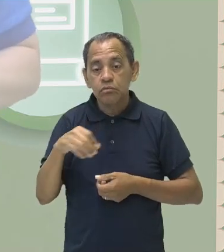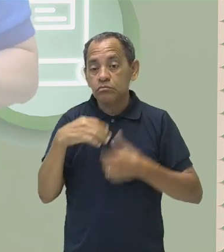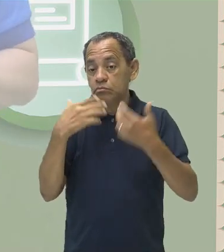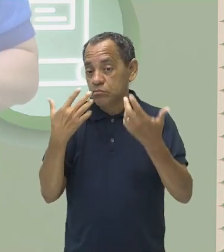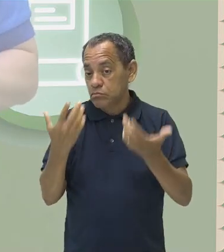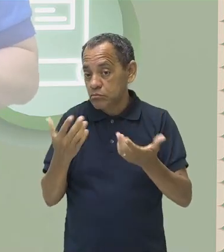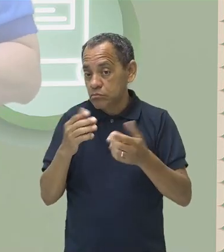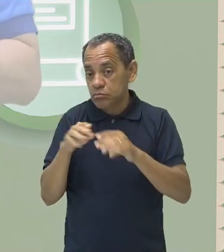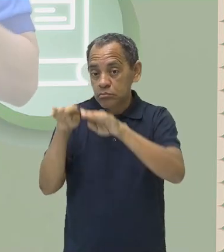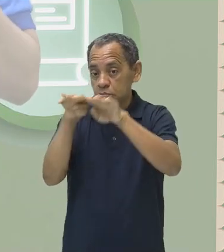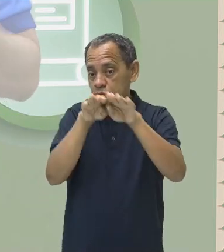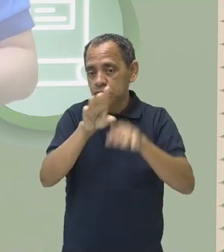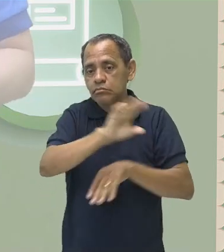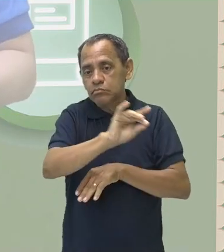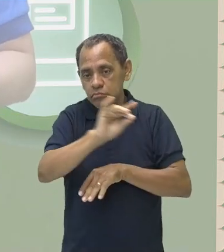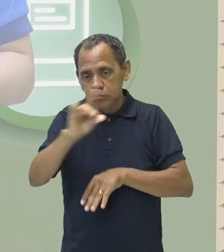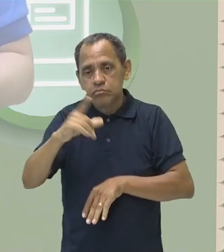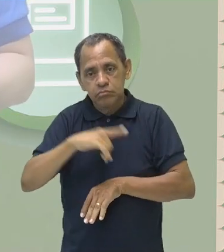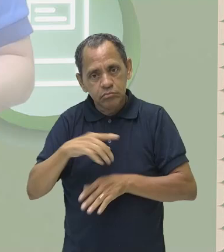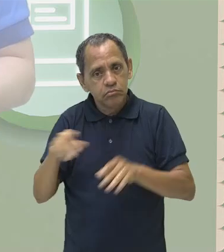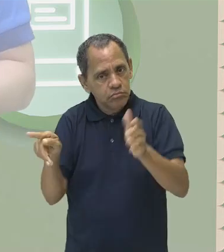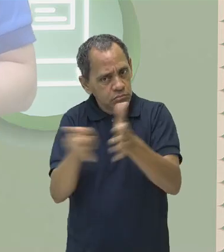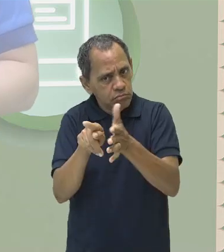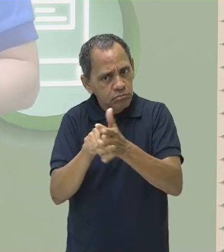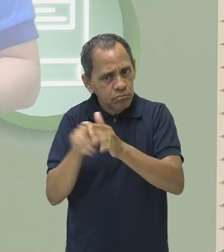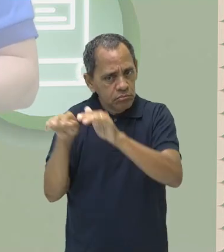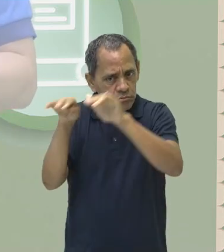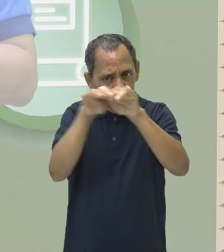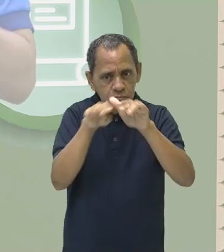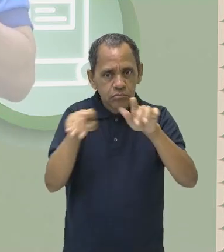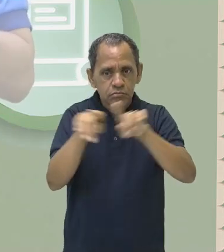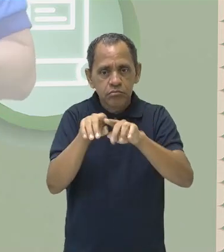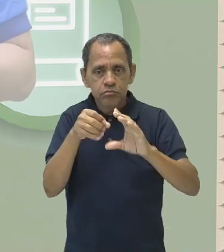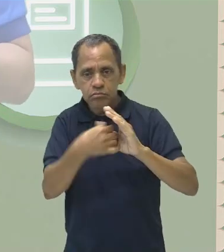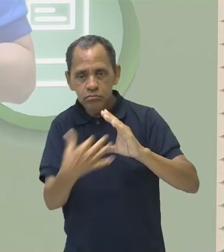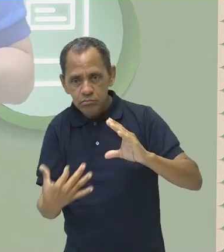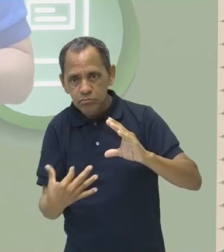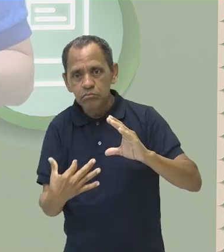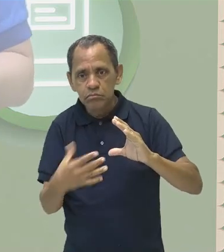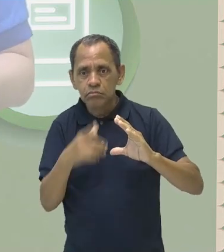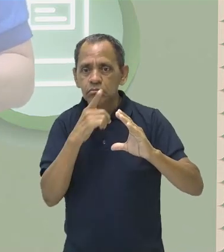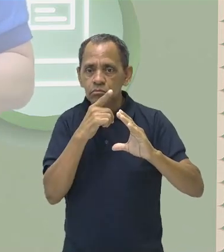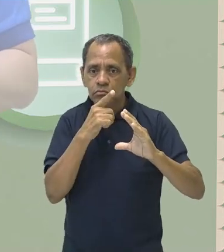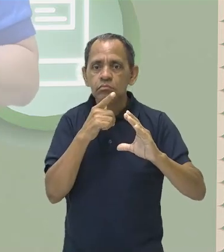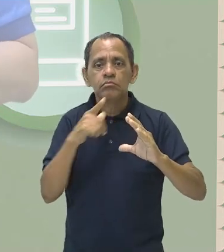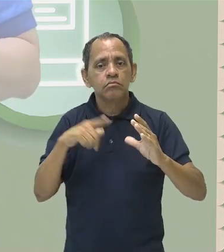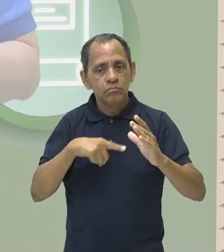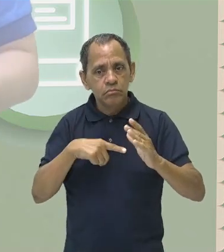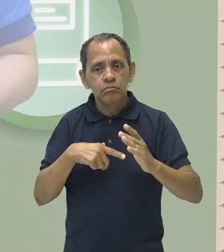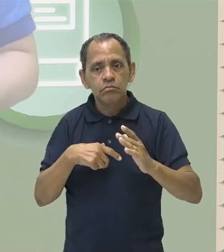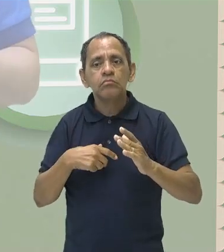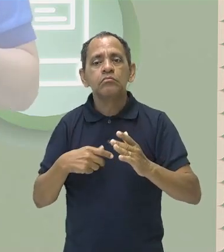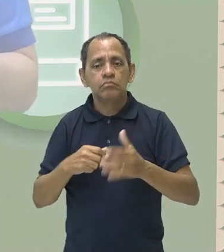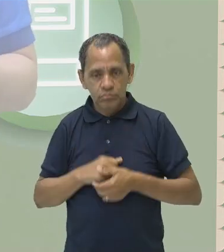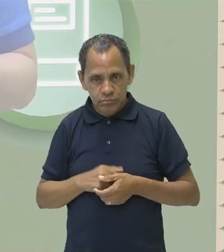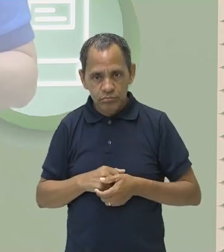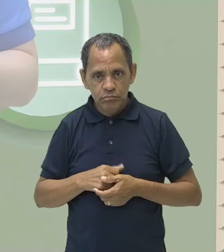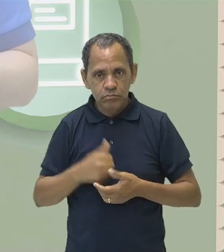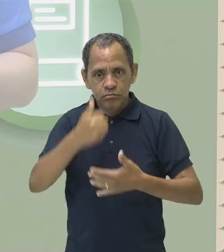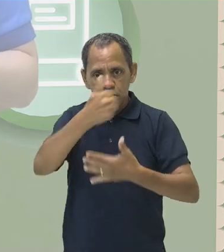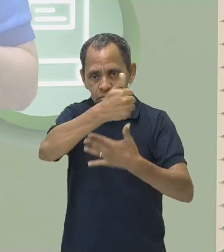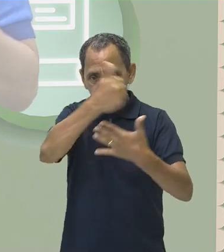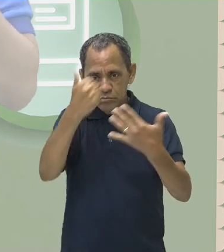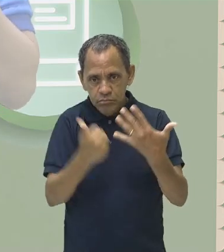tem um certo padrão. Então, para caracterizar uma água, são determinados esses parâmetros, né? Parâmetros